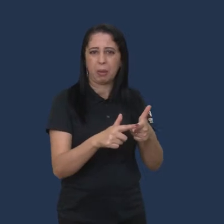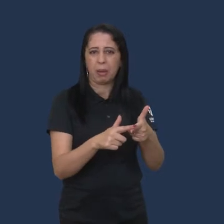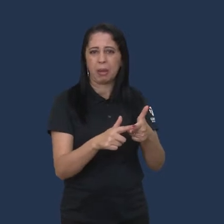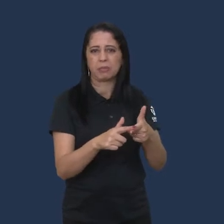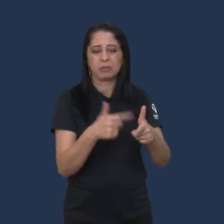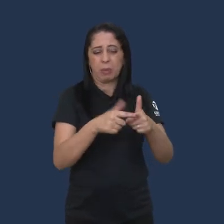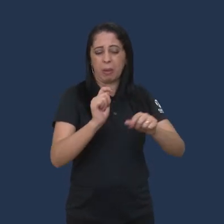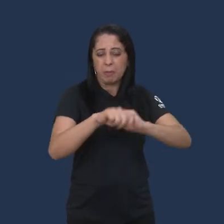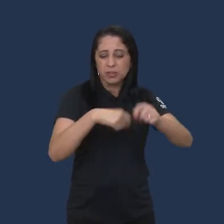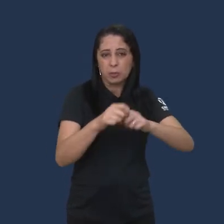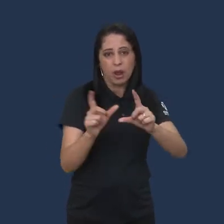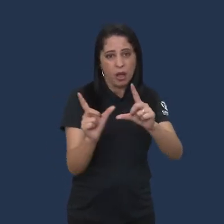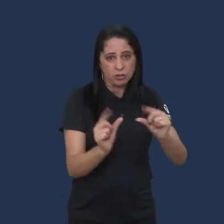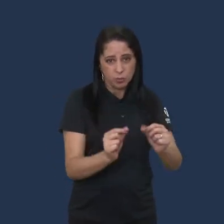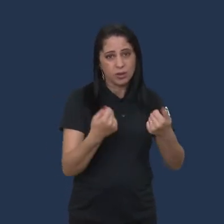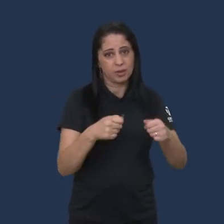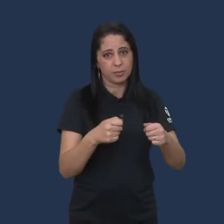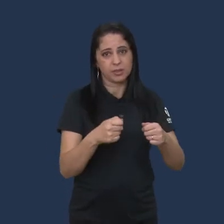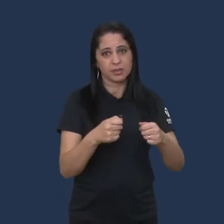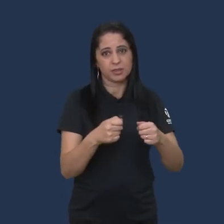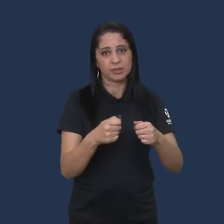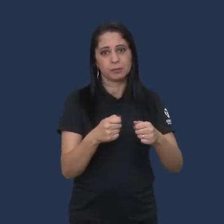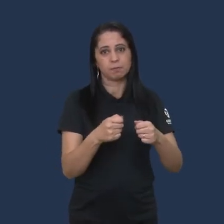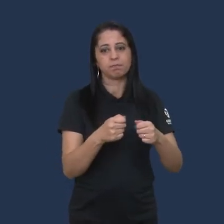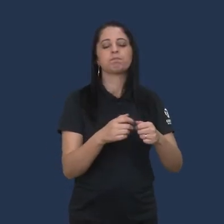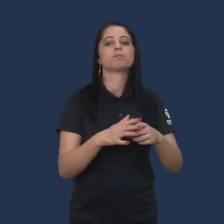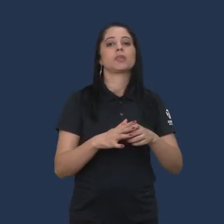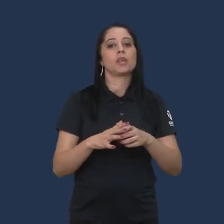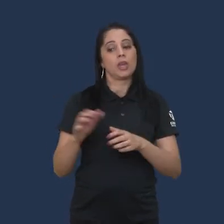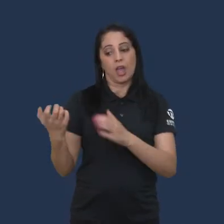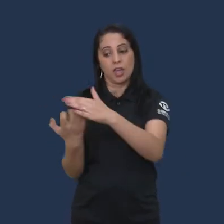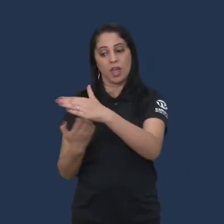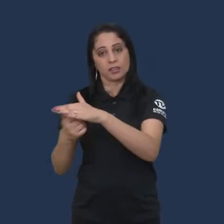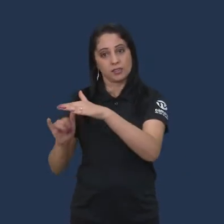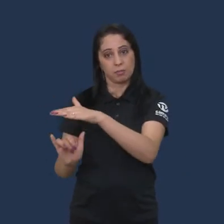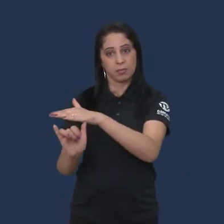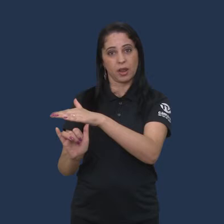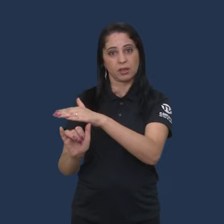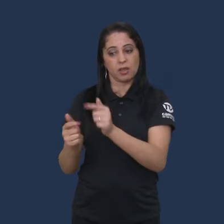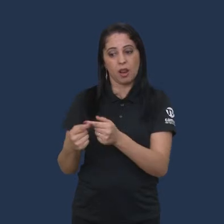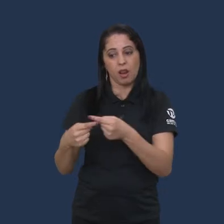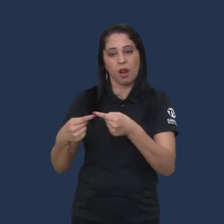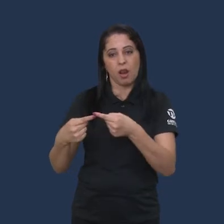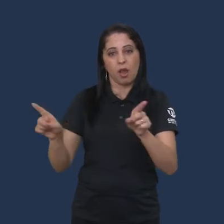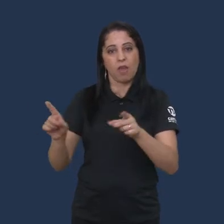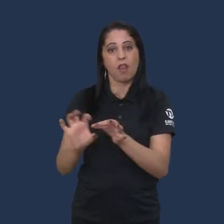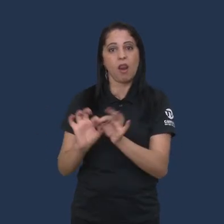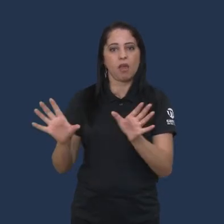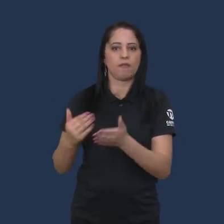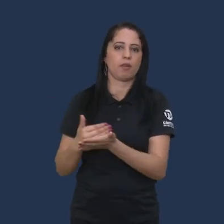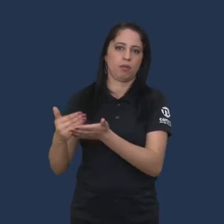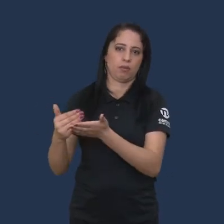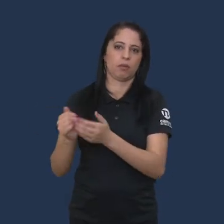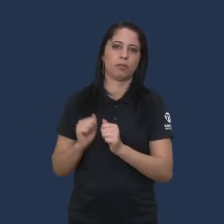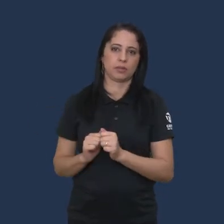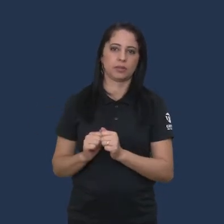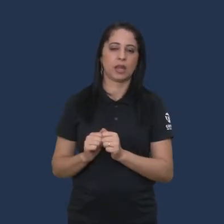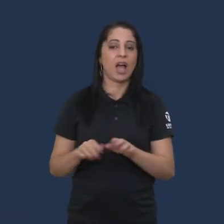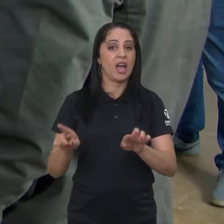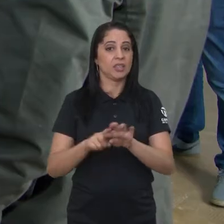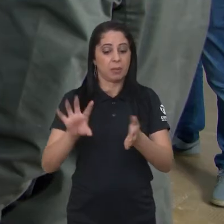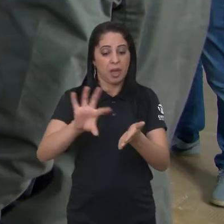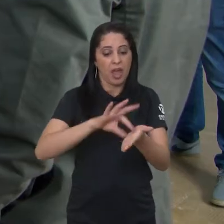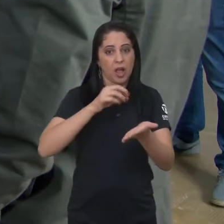administrativos para a abertura e funcionamento das startups, seu encerramento e até mesmo a alteração de cadastros junto